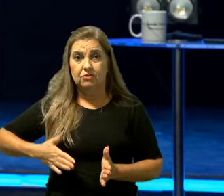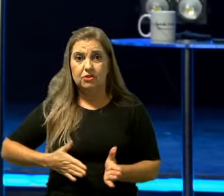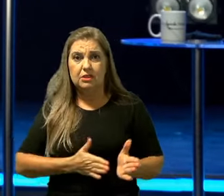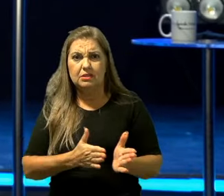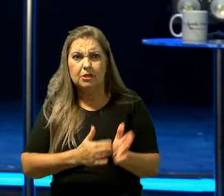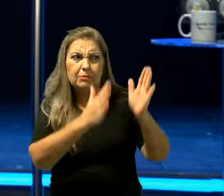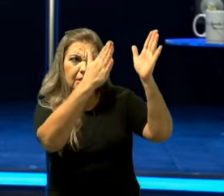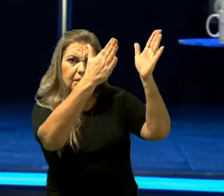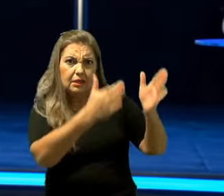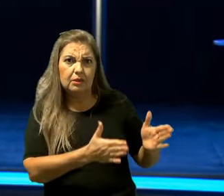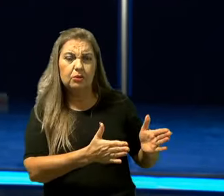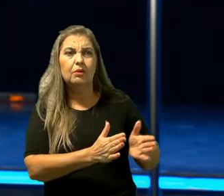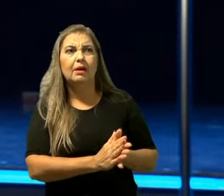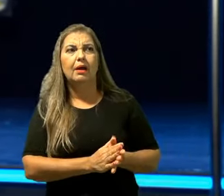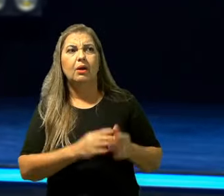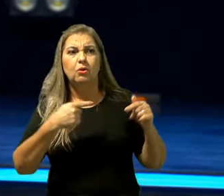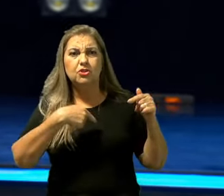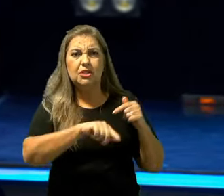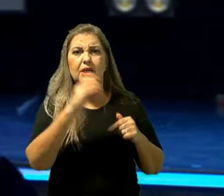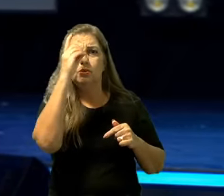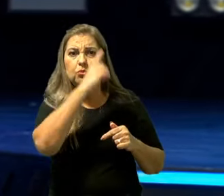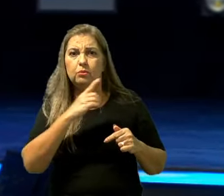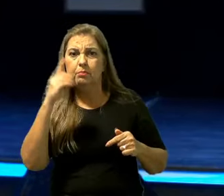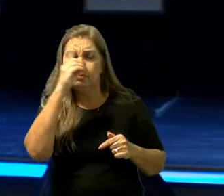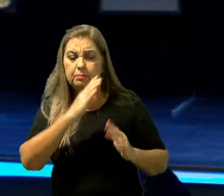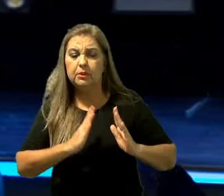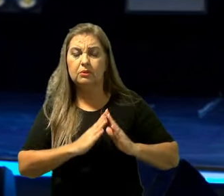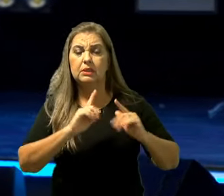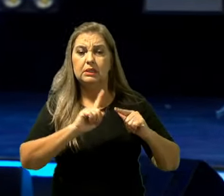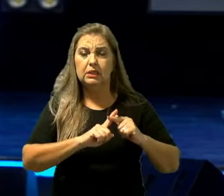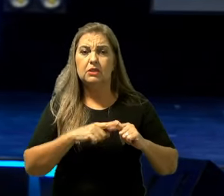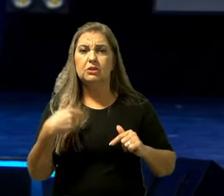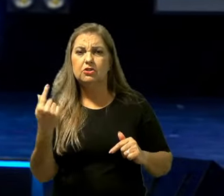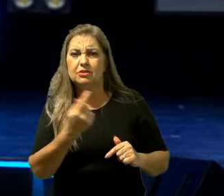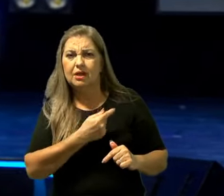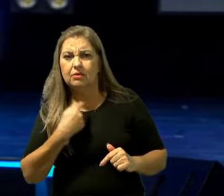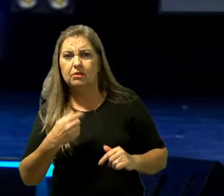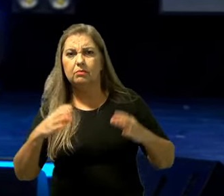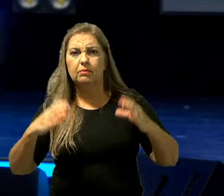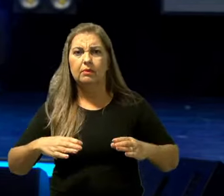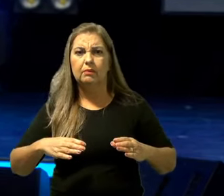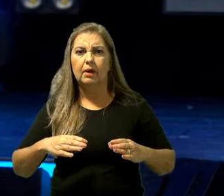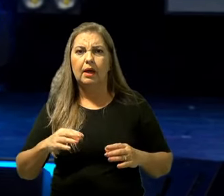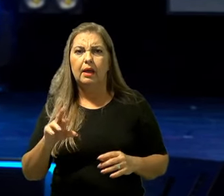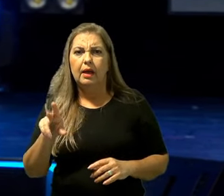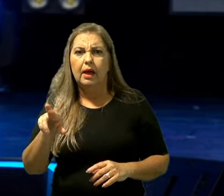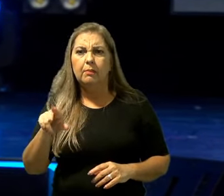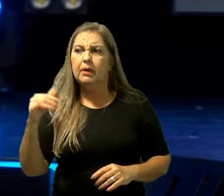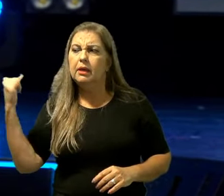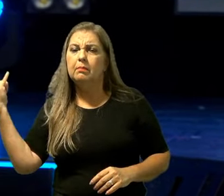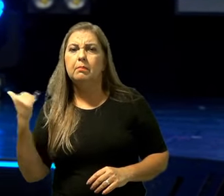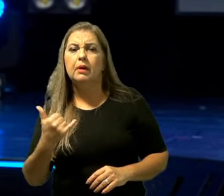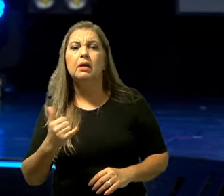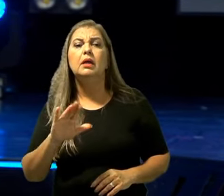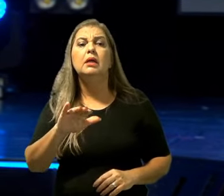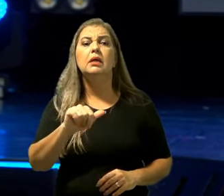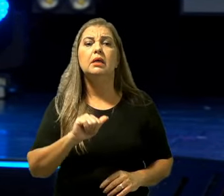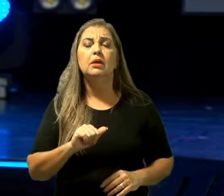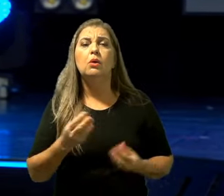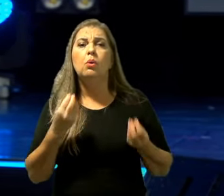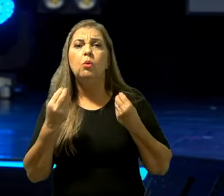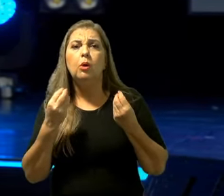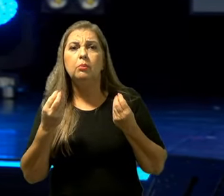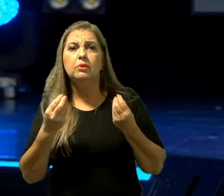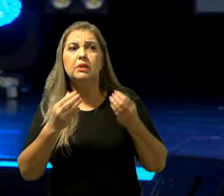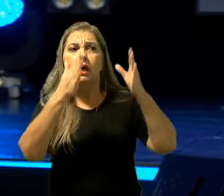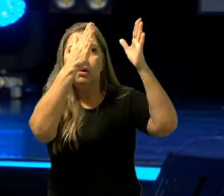aquele lugar. E aí, quando chega no domingo na igreja, a gente estava negociando outro espaço, uma irmã passa pela Tamires e fala assim, ei, como é que está a questão